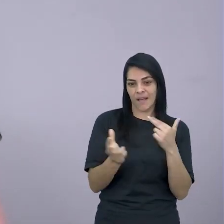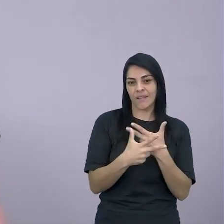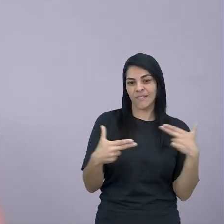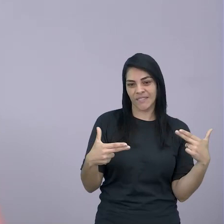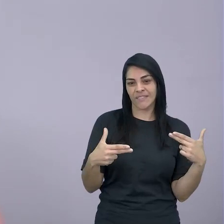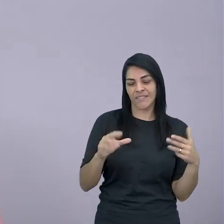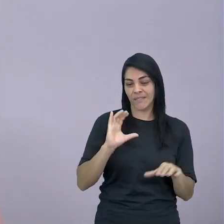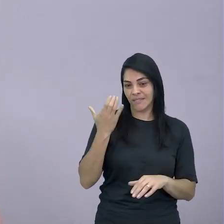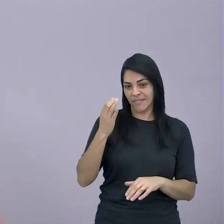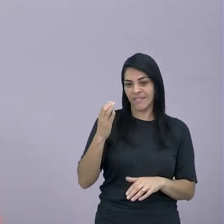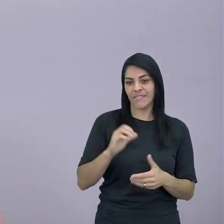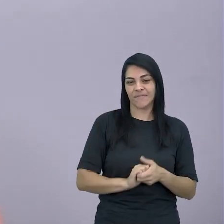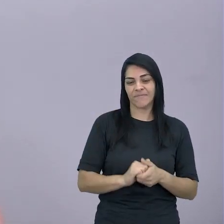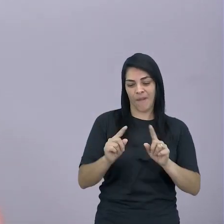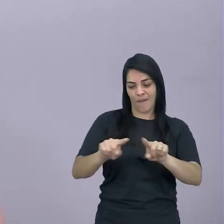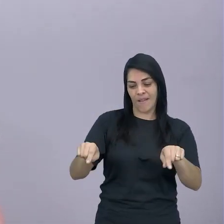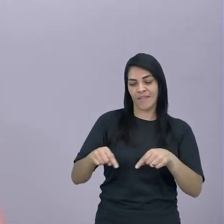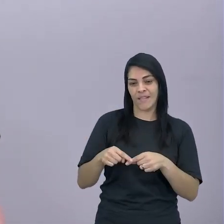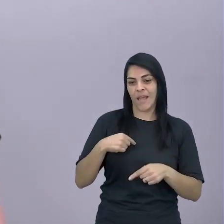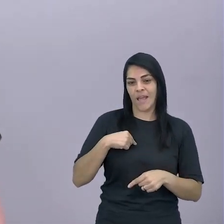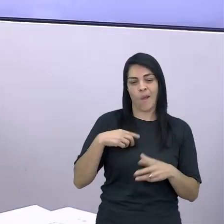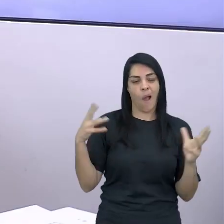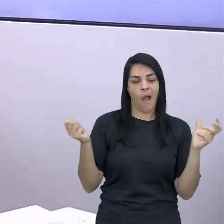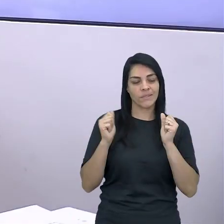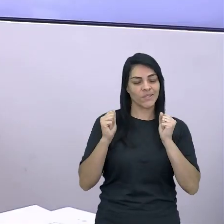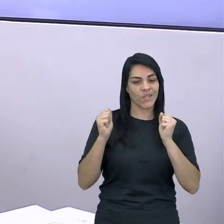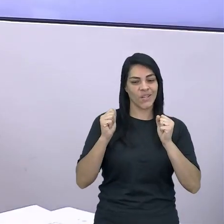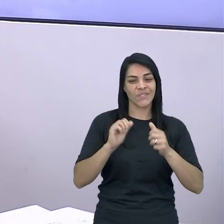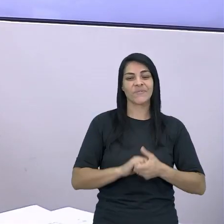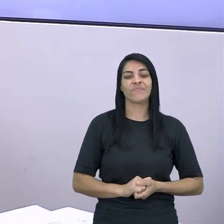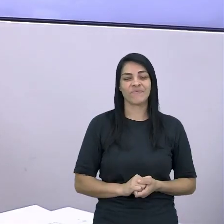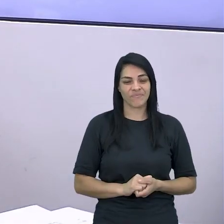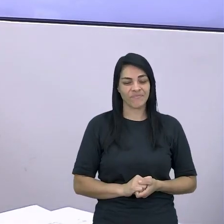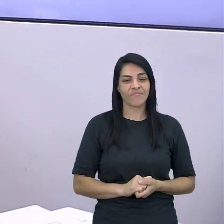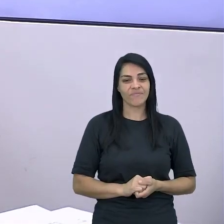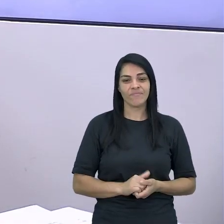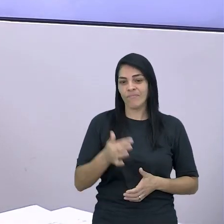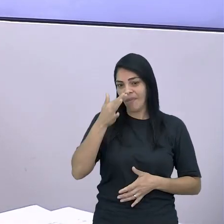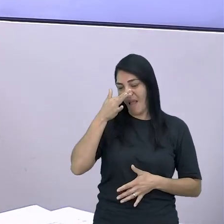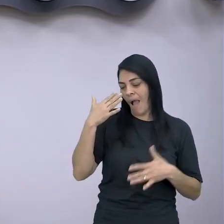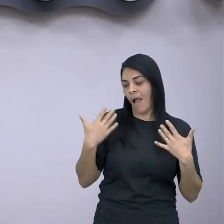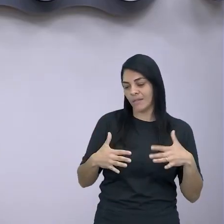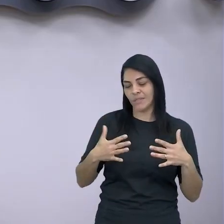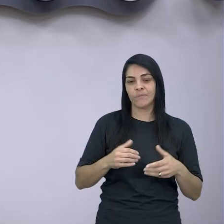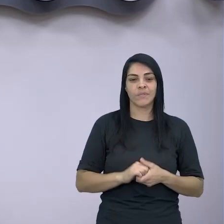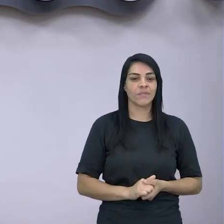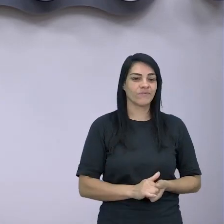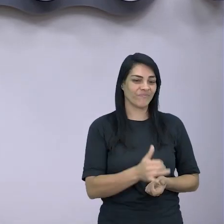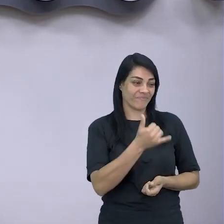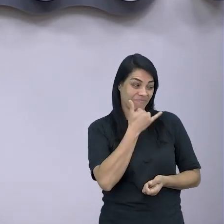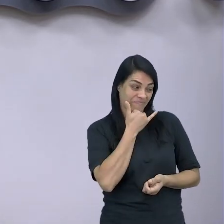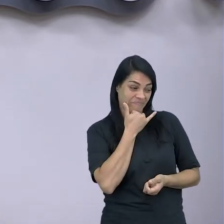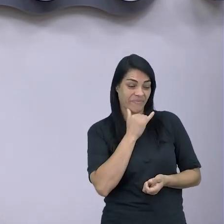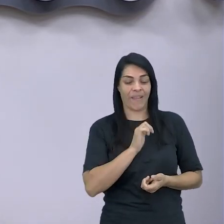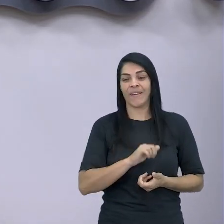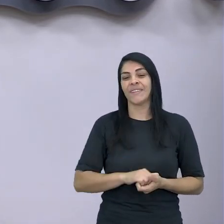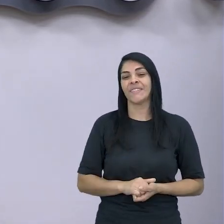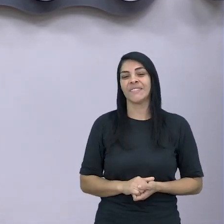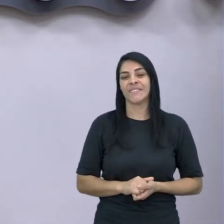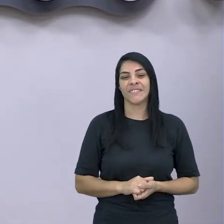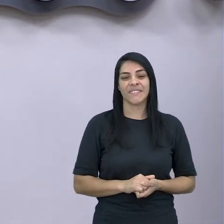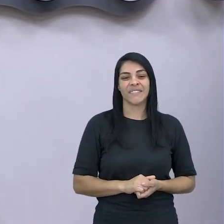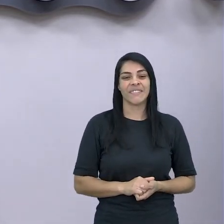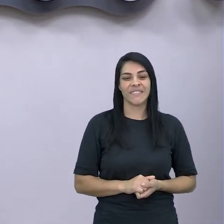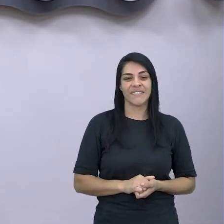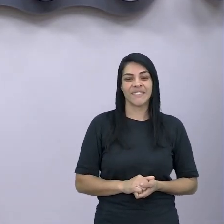de ciências para a sala. Eu adoro. Olha, eu admiro. Porque... É bom que... Desculpa. Não, imagina, Rafa, fique em